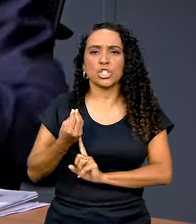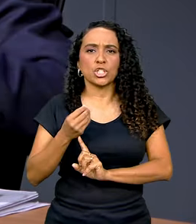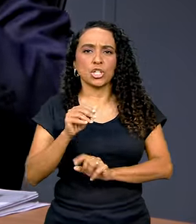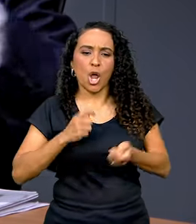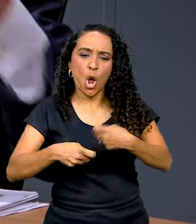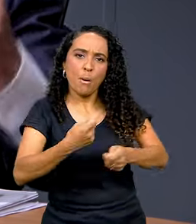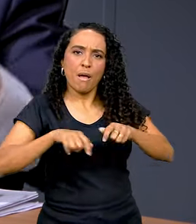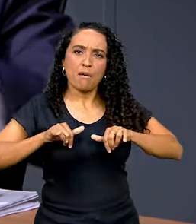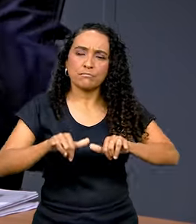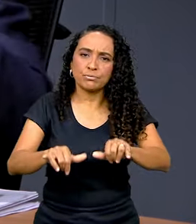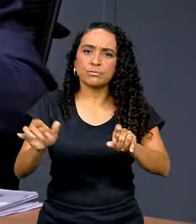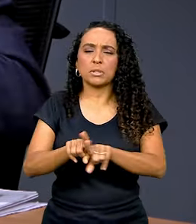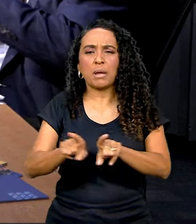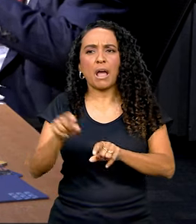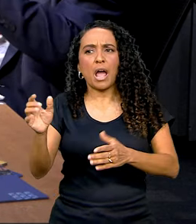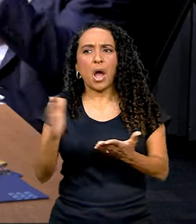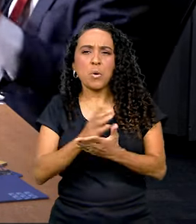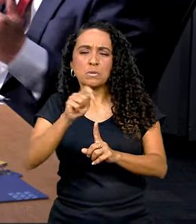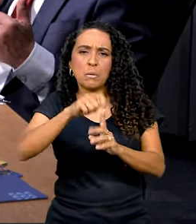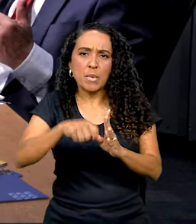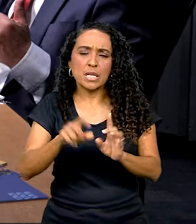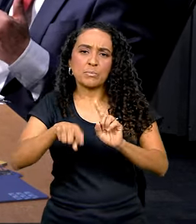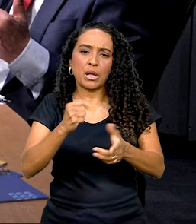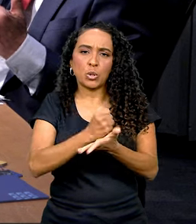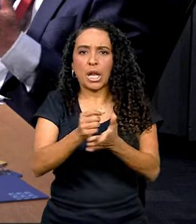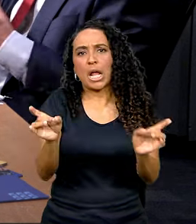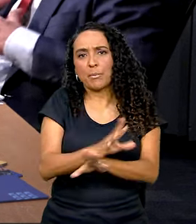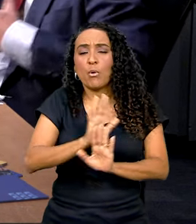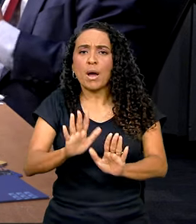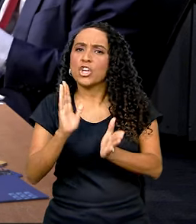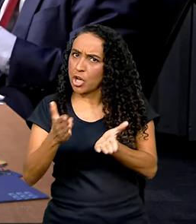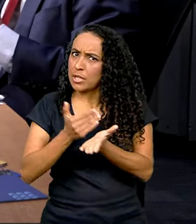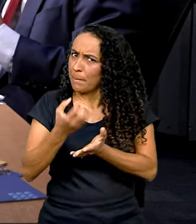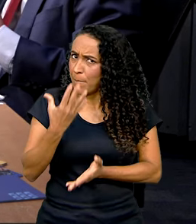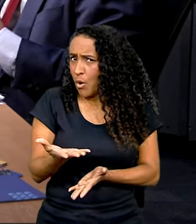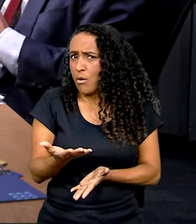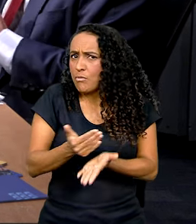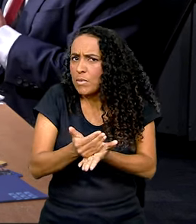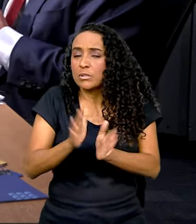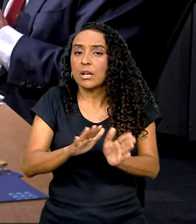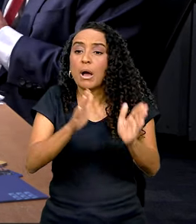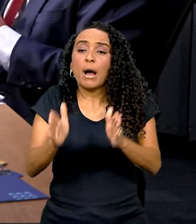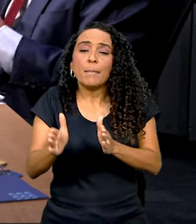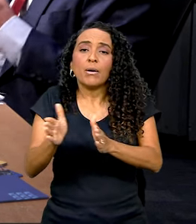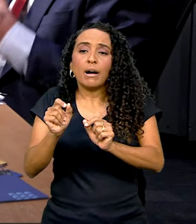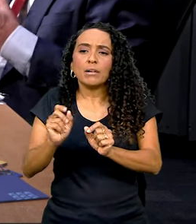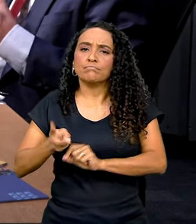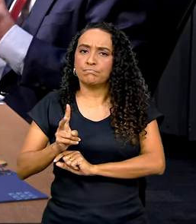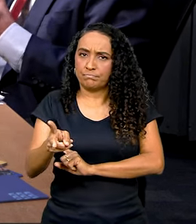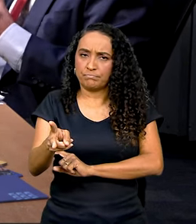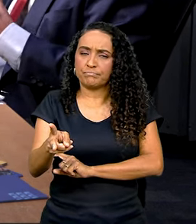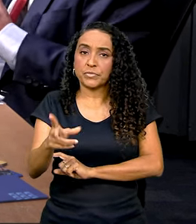comércio trabalha ali alguns meses depois encerra o contrato mas já é um começo e tem uma parte que